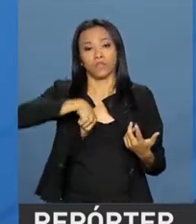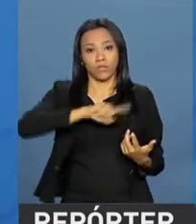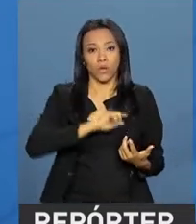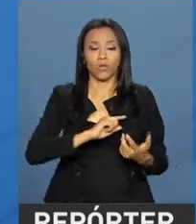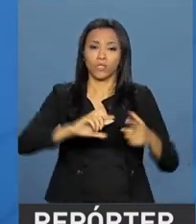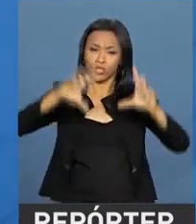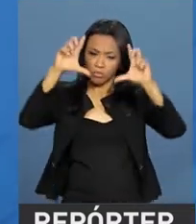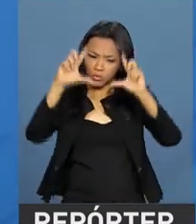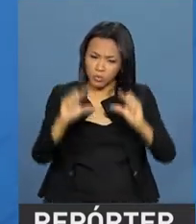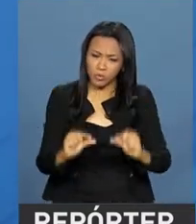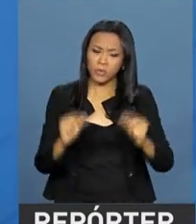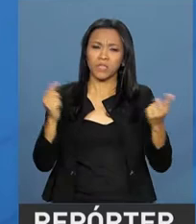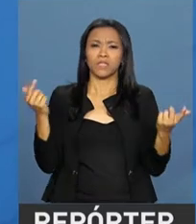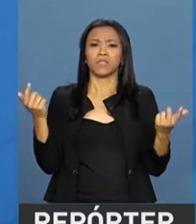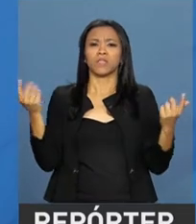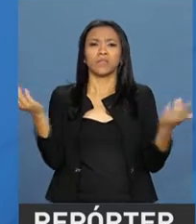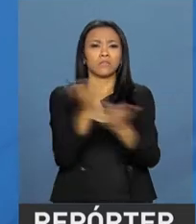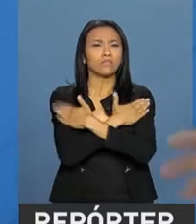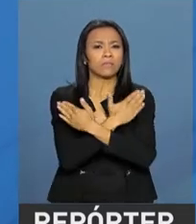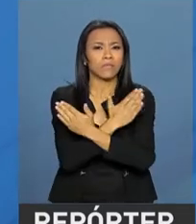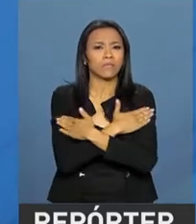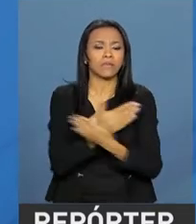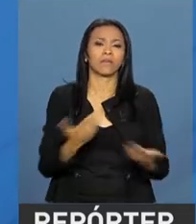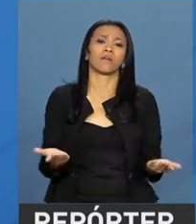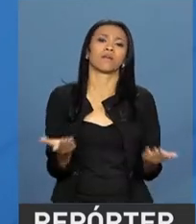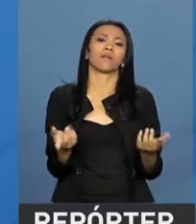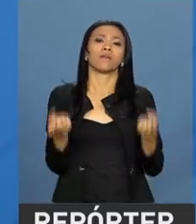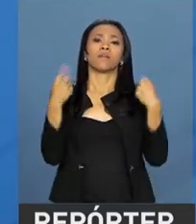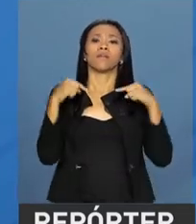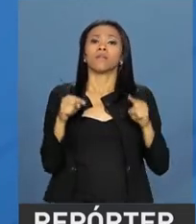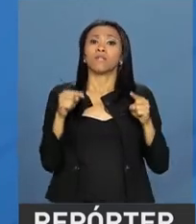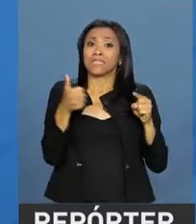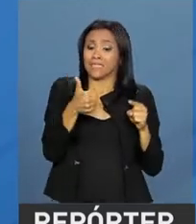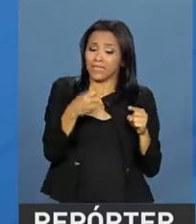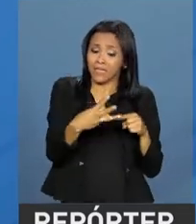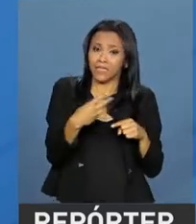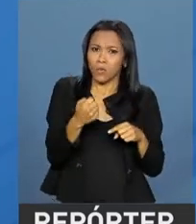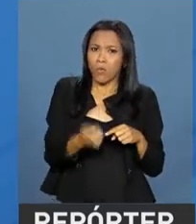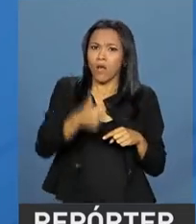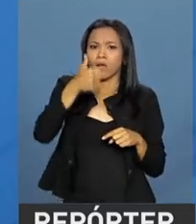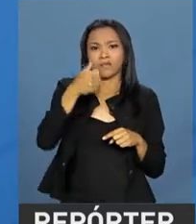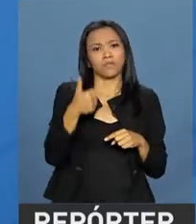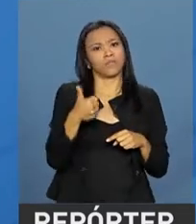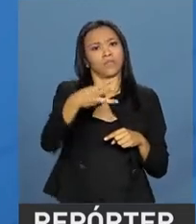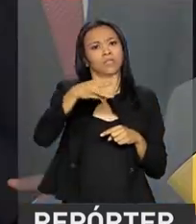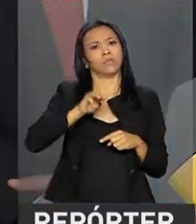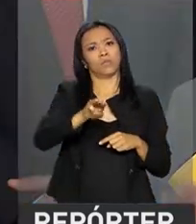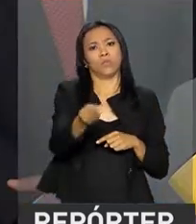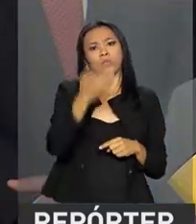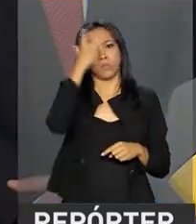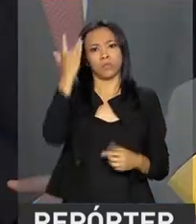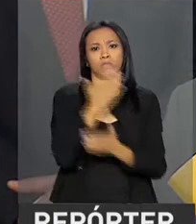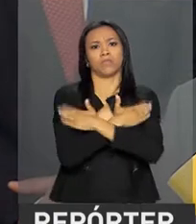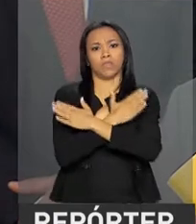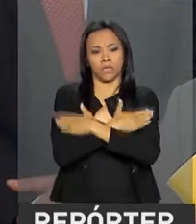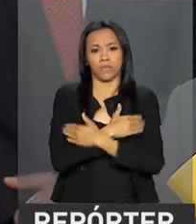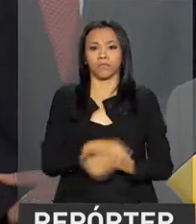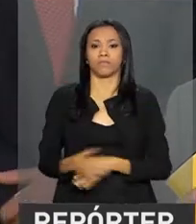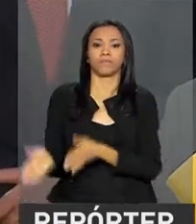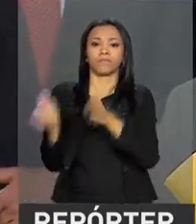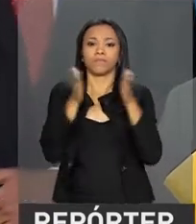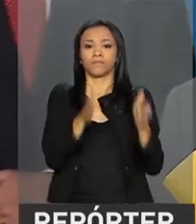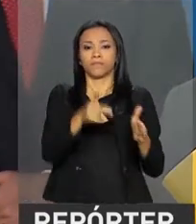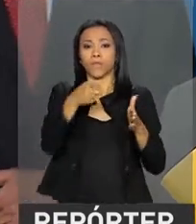eliminarmos esse desemprego de diminuirmos esses 13 milhões ou quase três milhões de desempregados lutar e defender